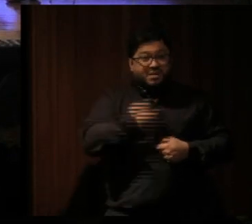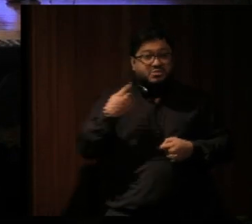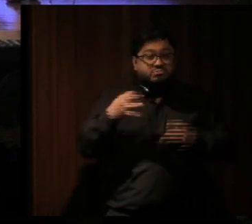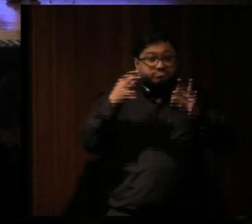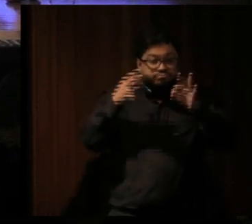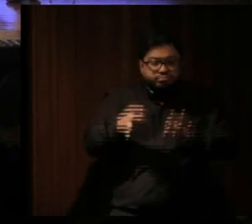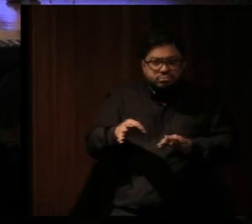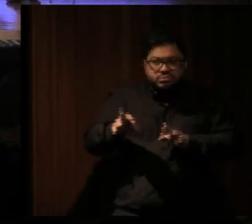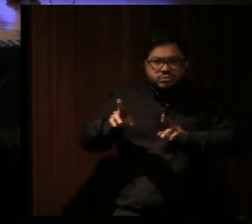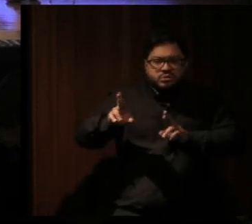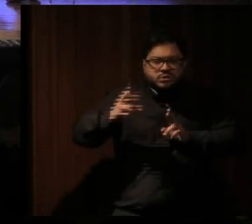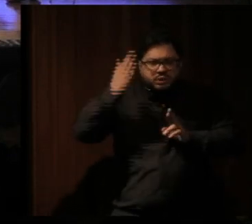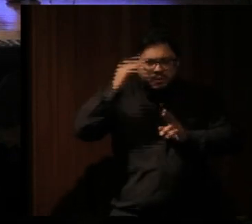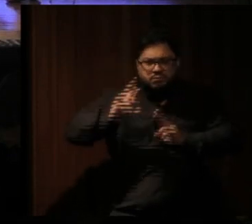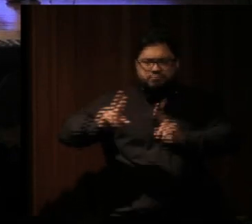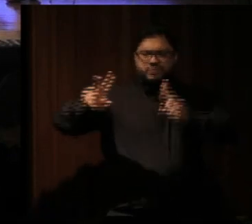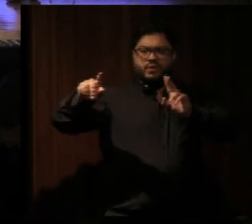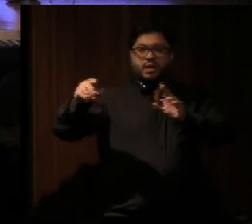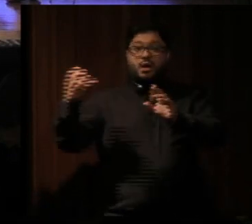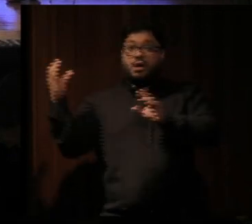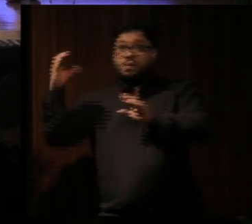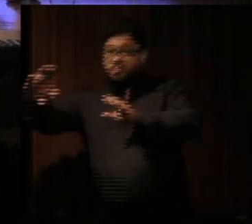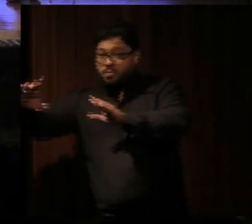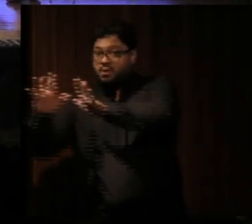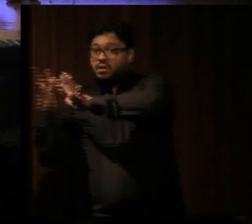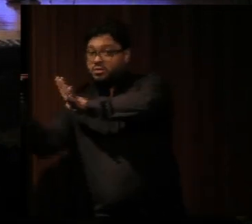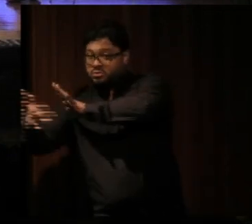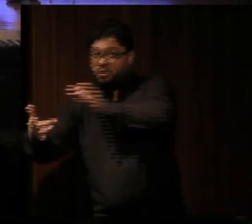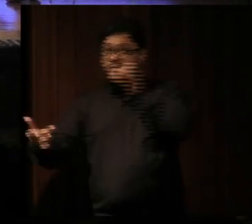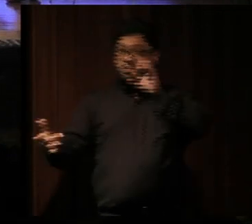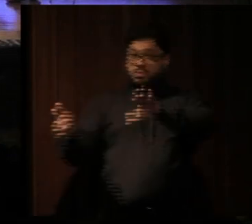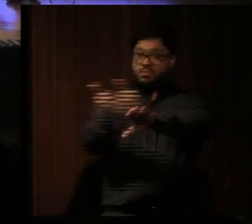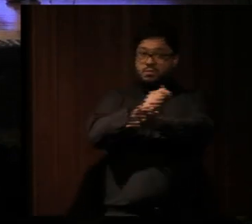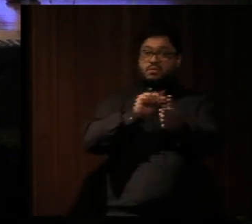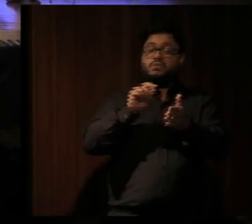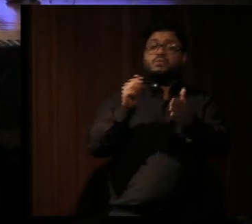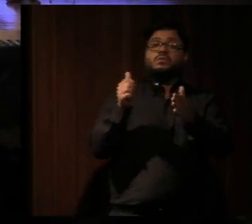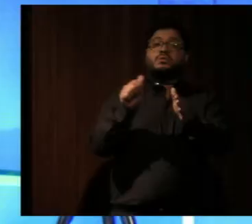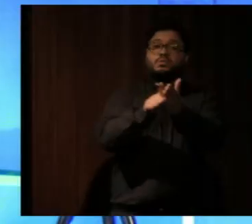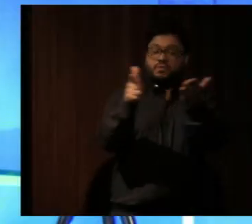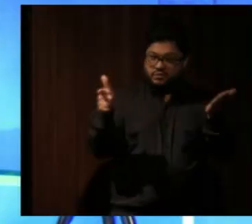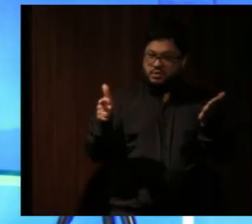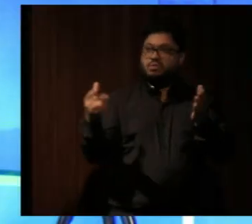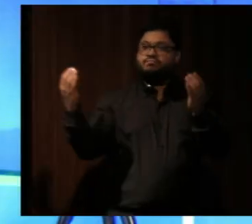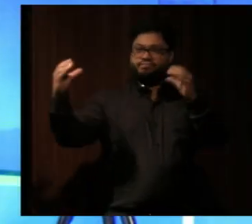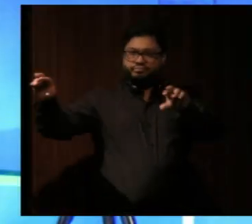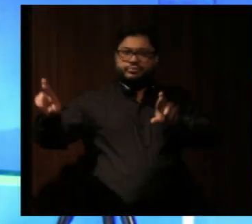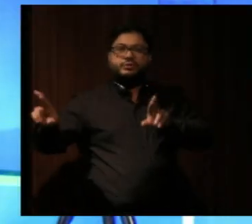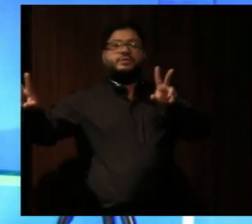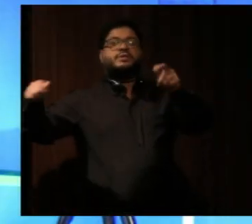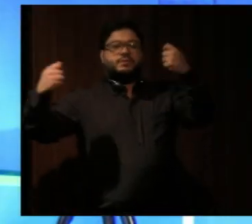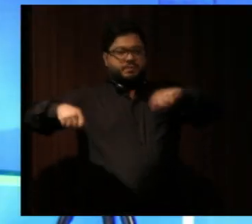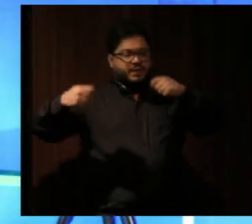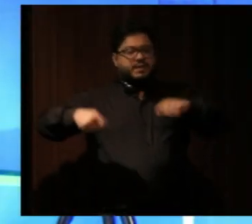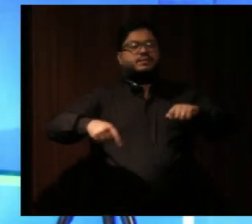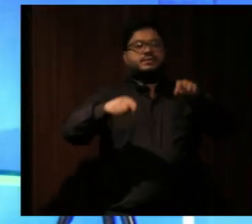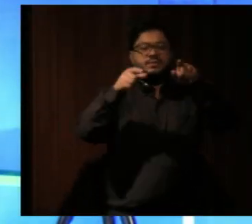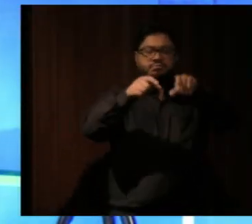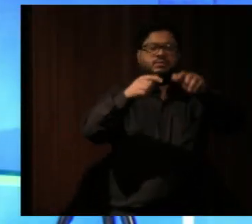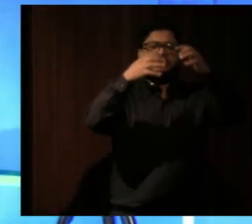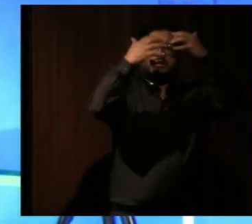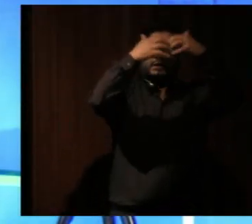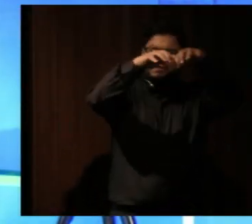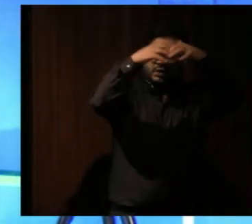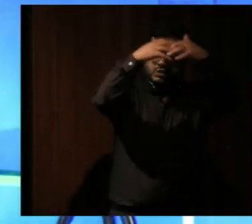diferenciar do que é publicado nas redes sociais nos posts Então tem que tem que vir né com essas reflexões com